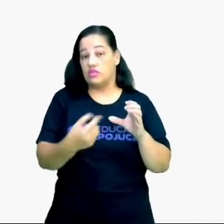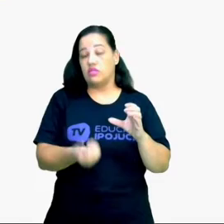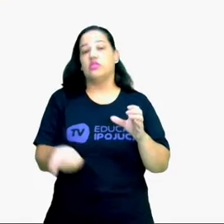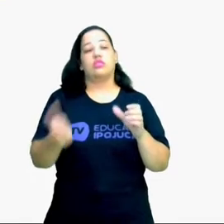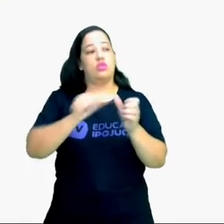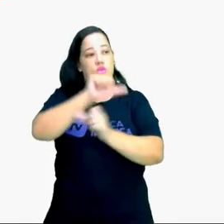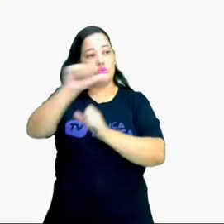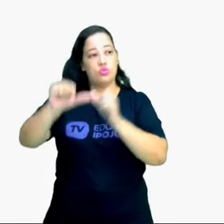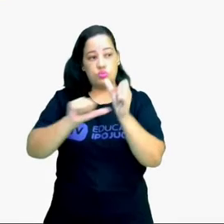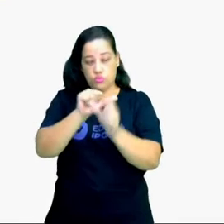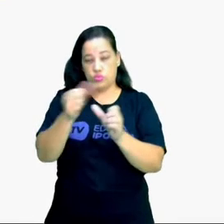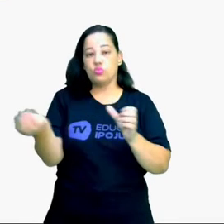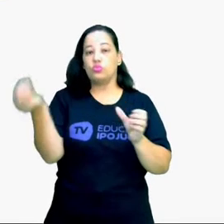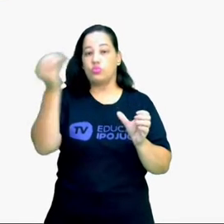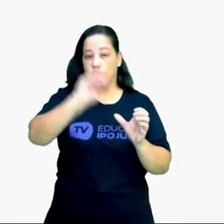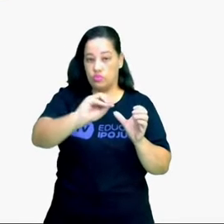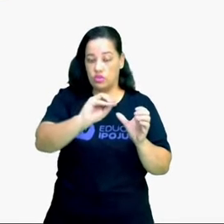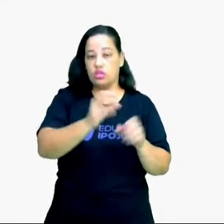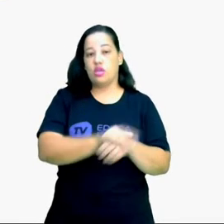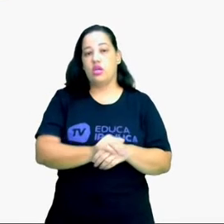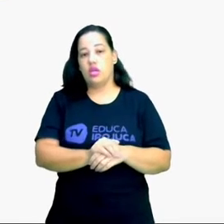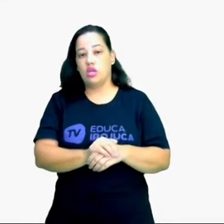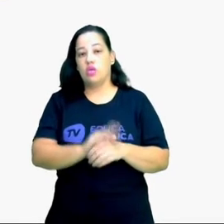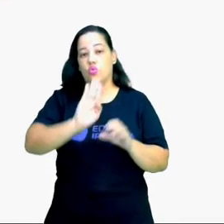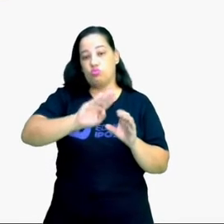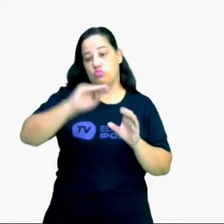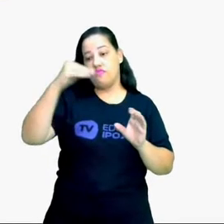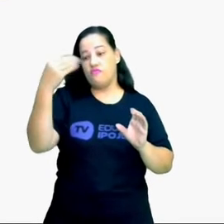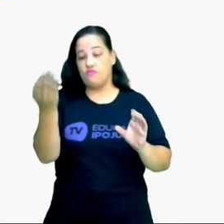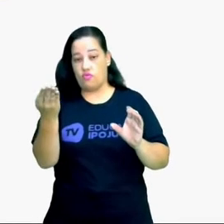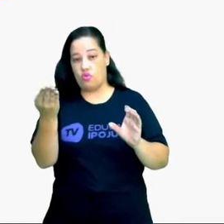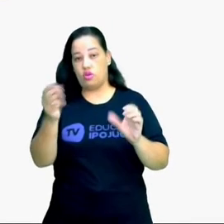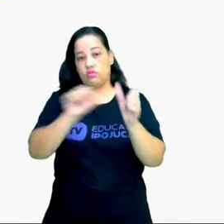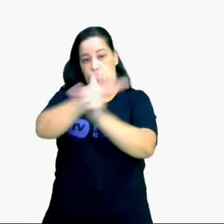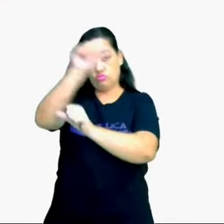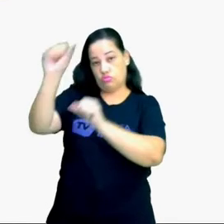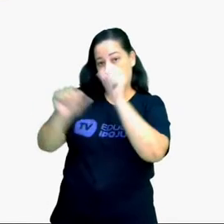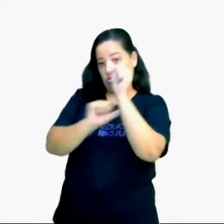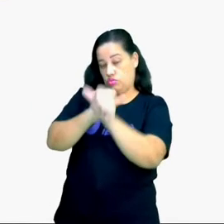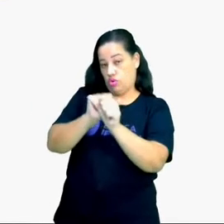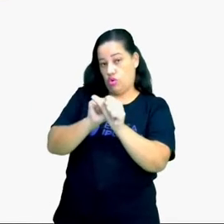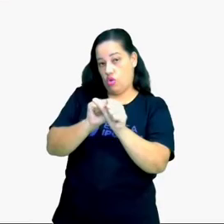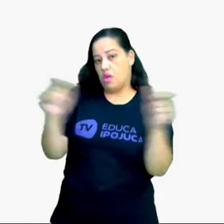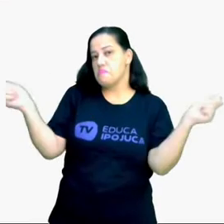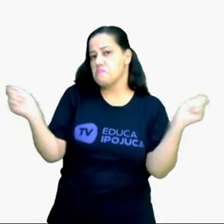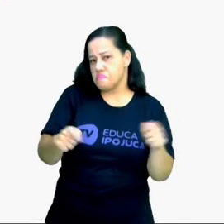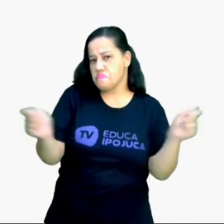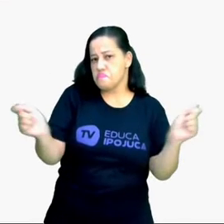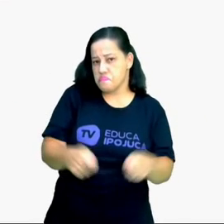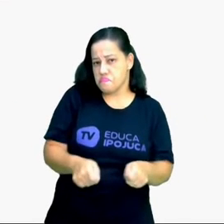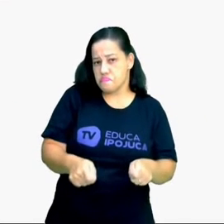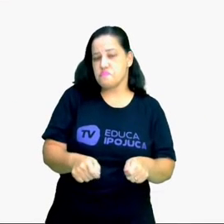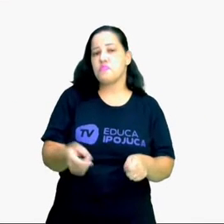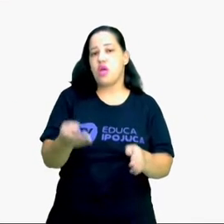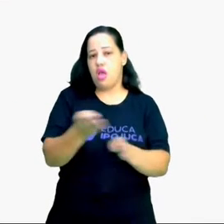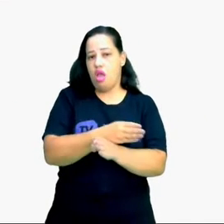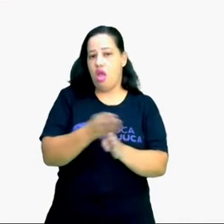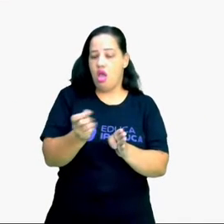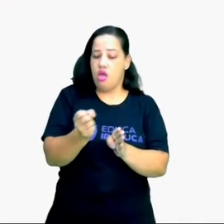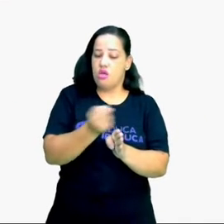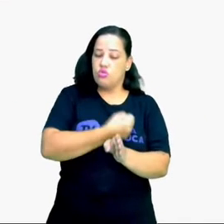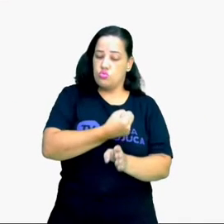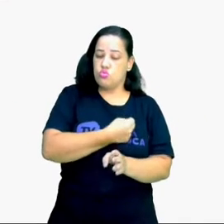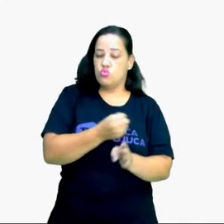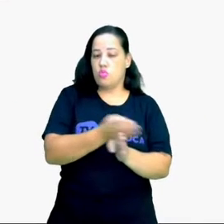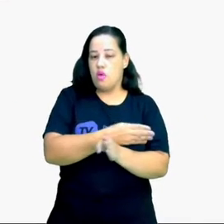vem para dentro e o denominador fica fora. Admite raiz real? Admite. Por